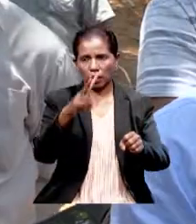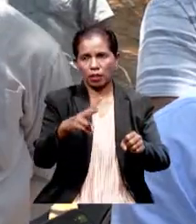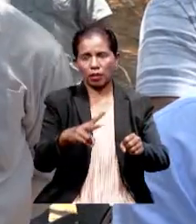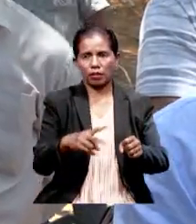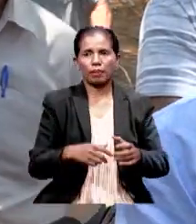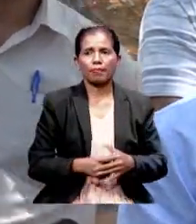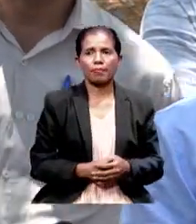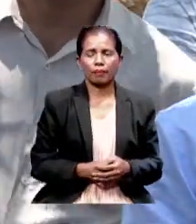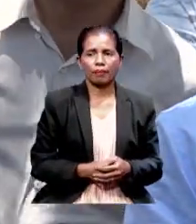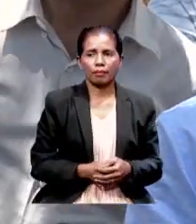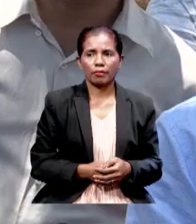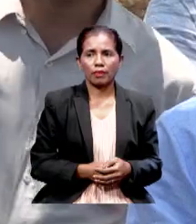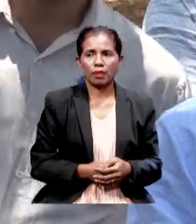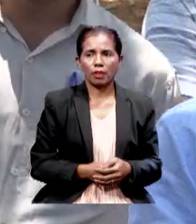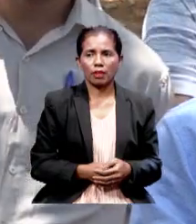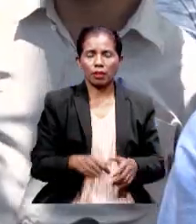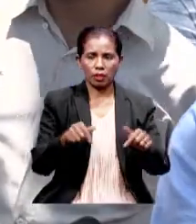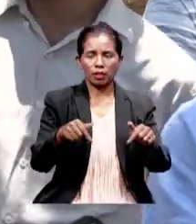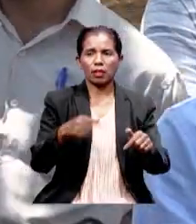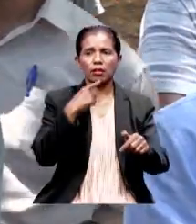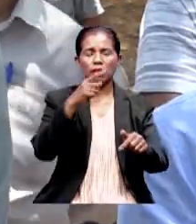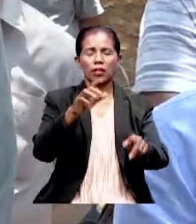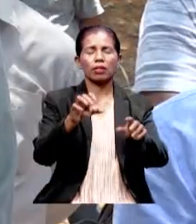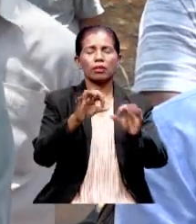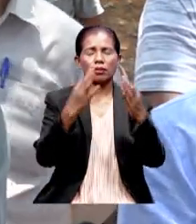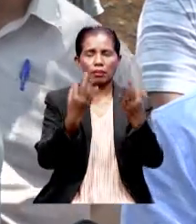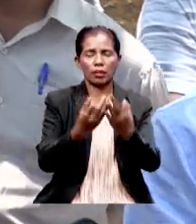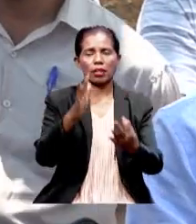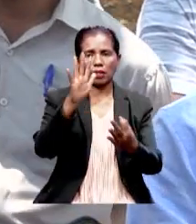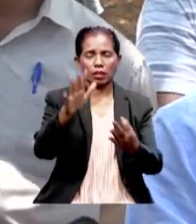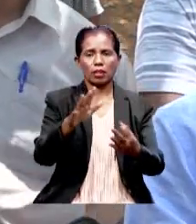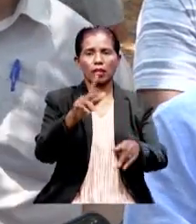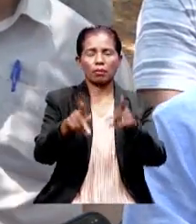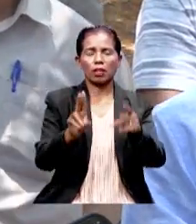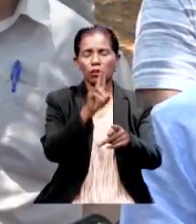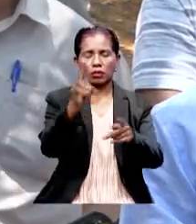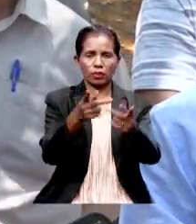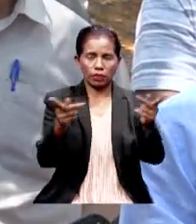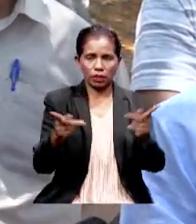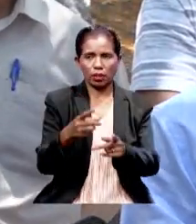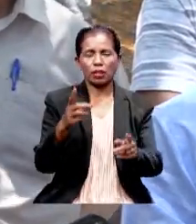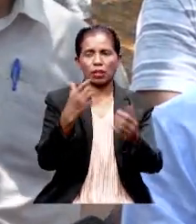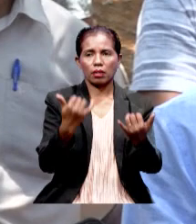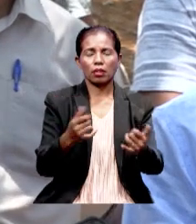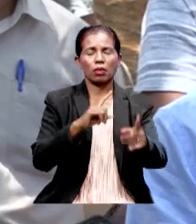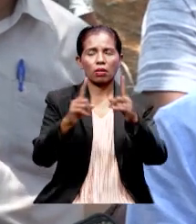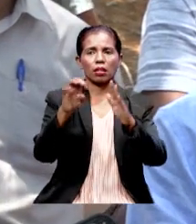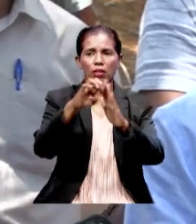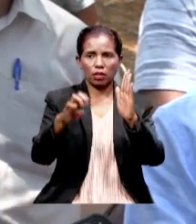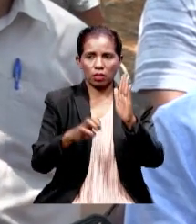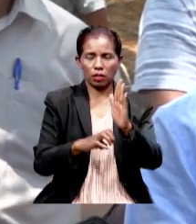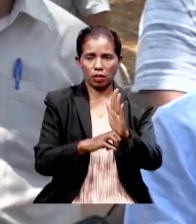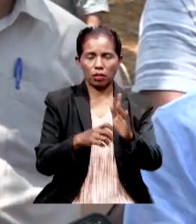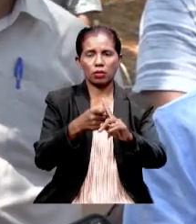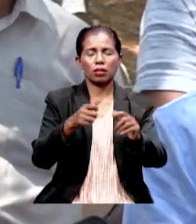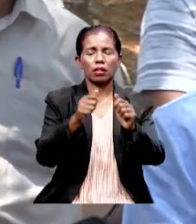mesmo. E é né até te telos de te uma cá em Lima, tem uma luz sirene, né? Macusa ela, também uma agora colhe estado livre de